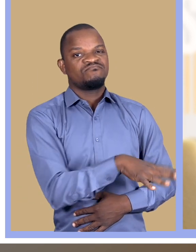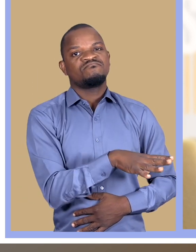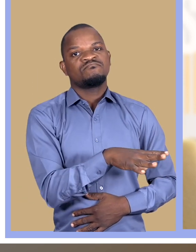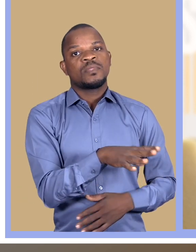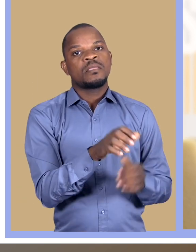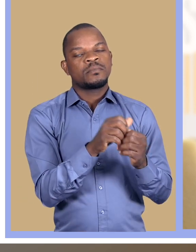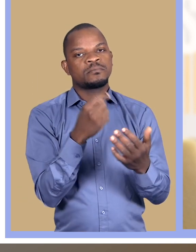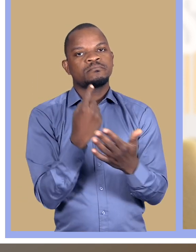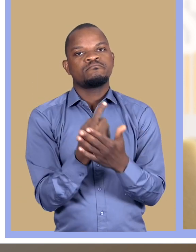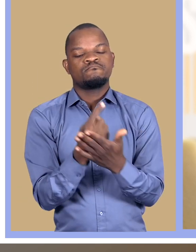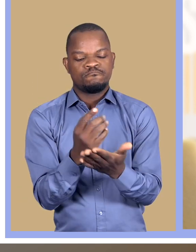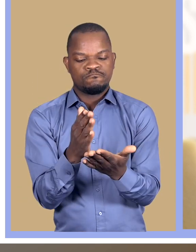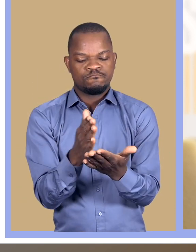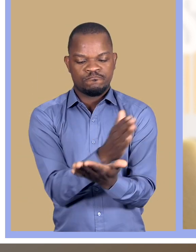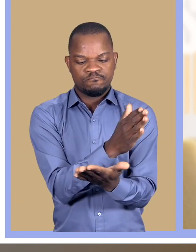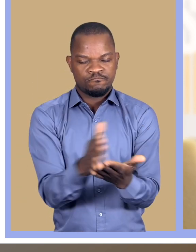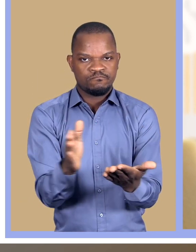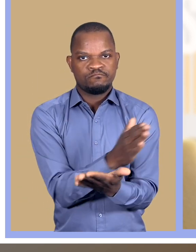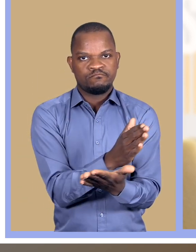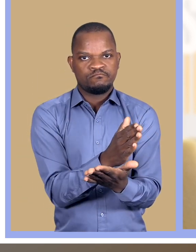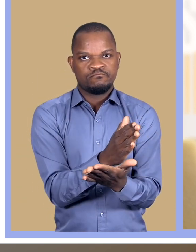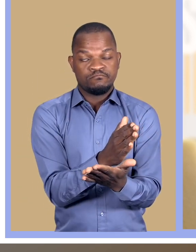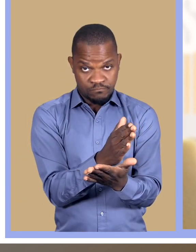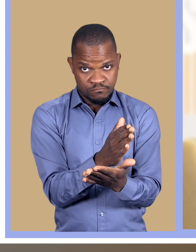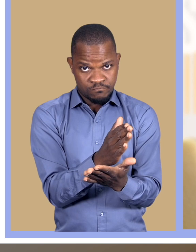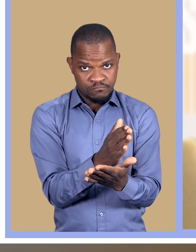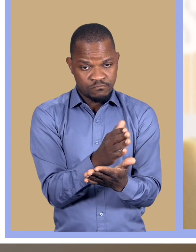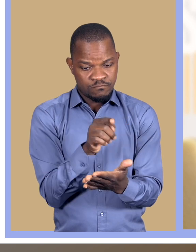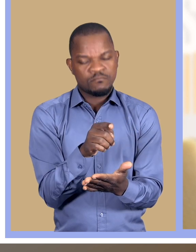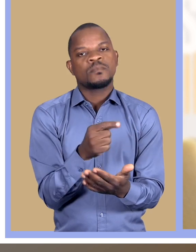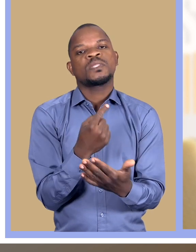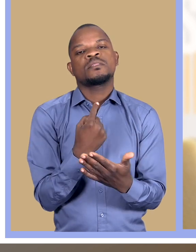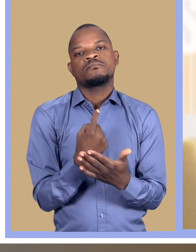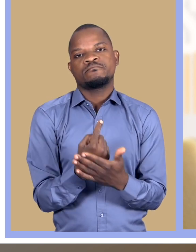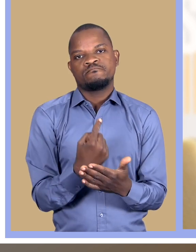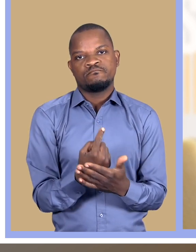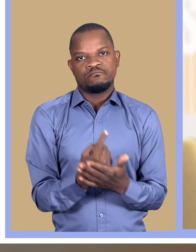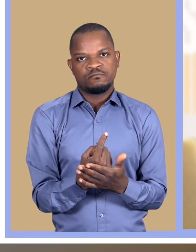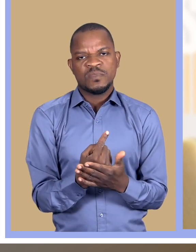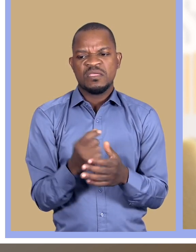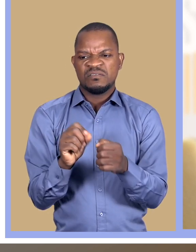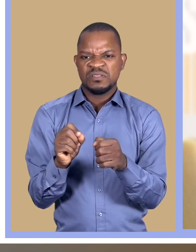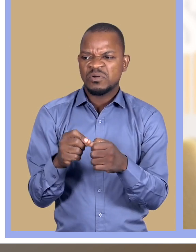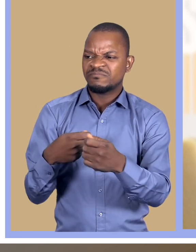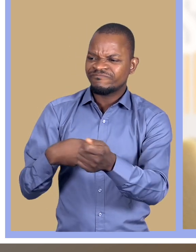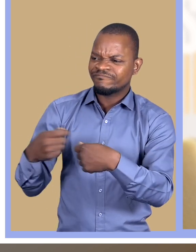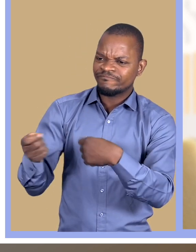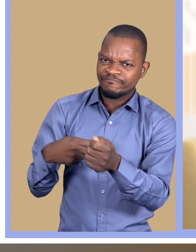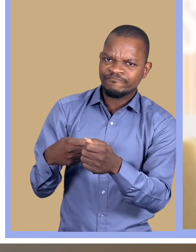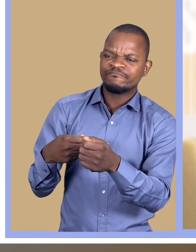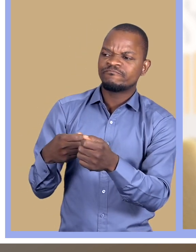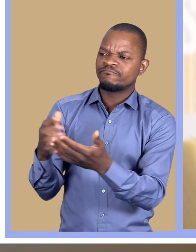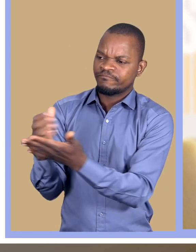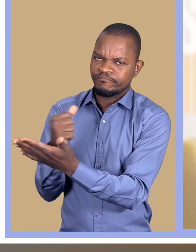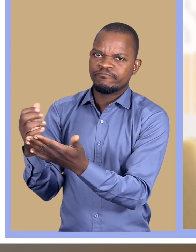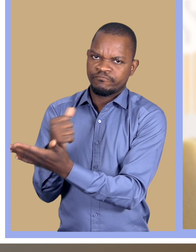Separar, encaminhar, e estas alternativas que trazes de microempresas, de pessoas que já começam a